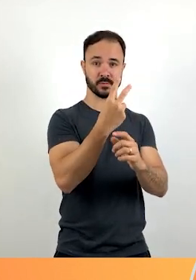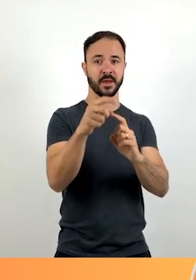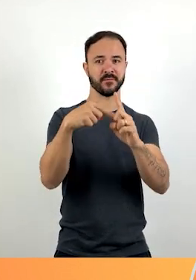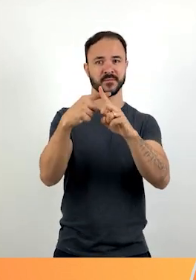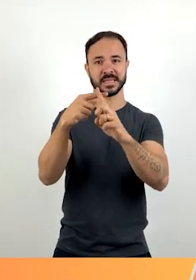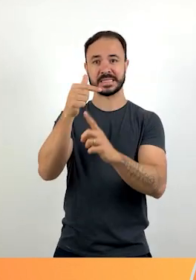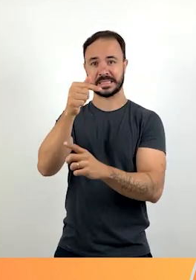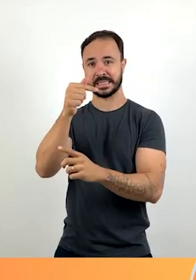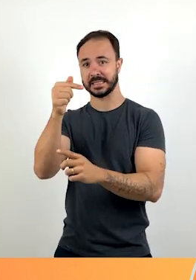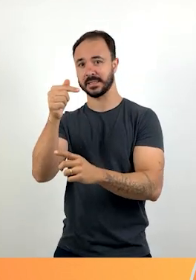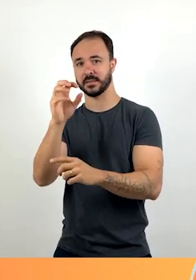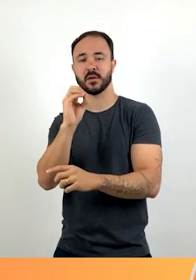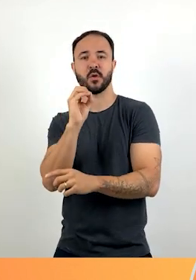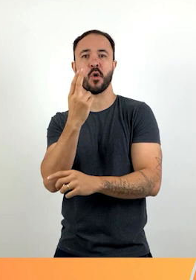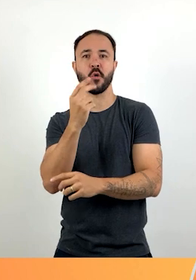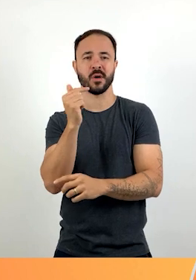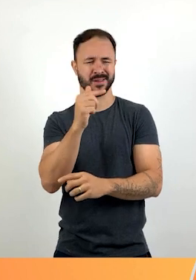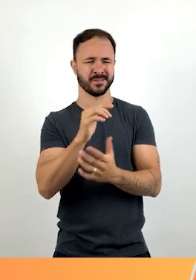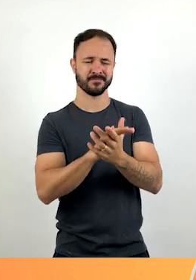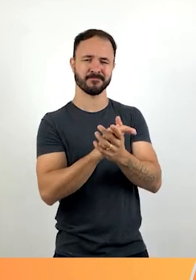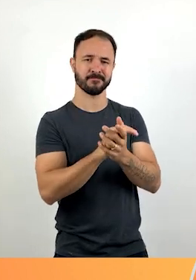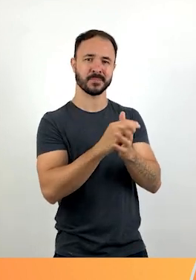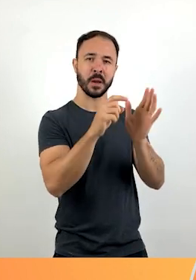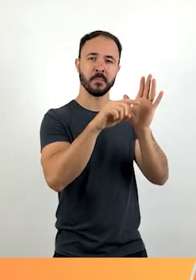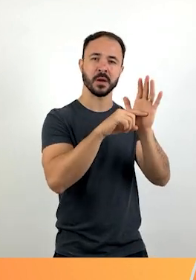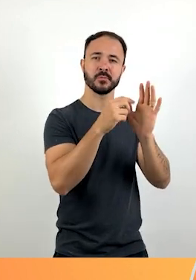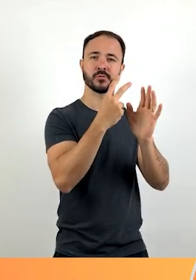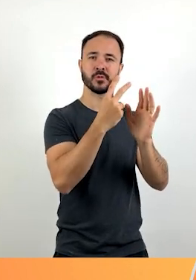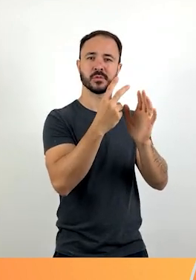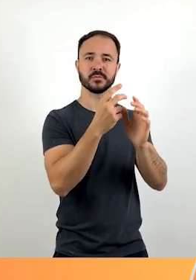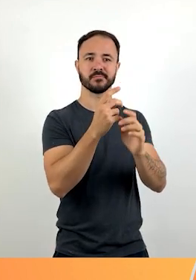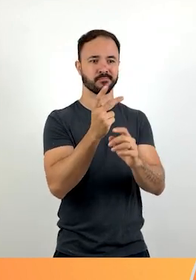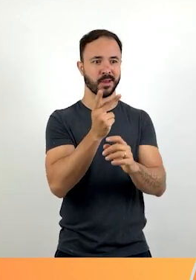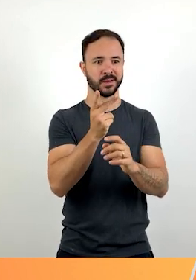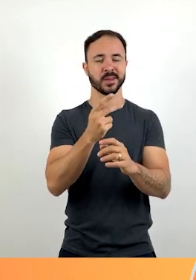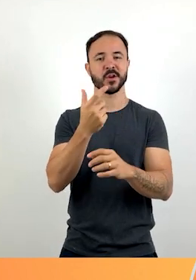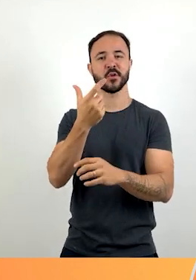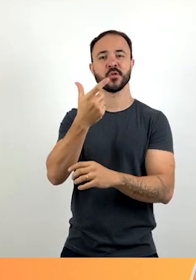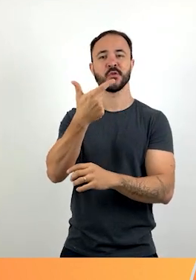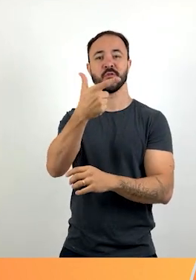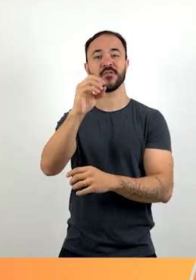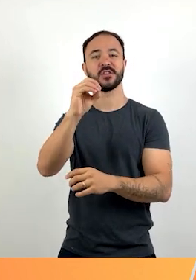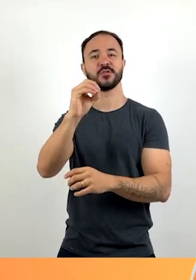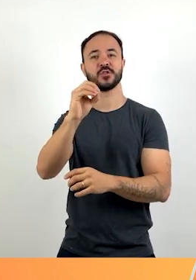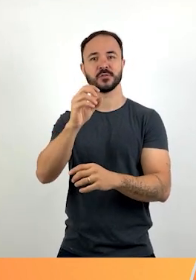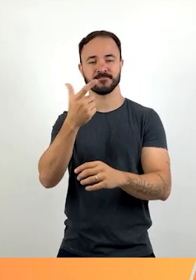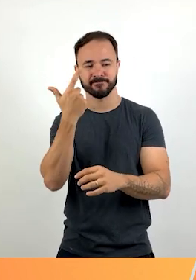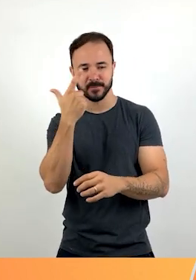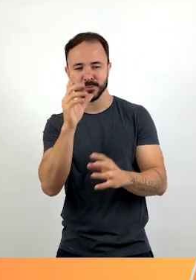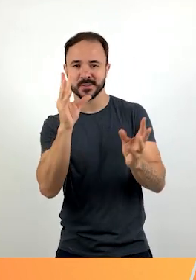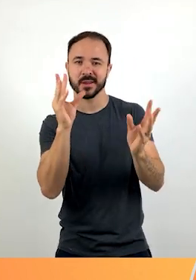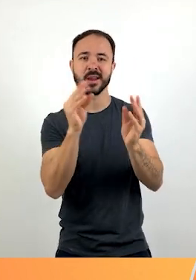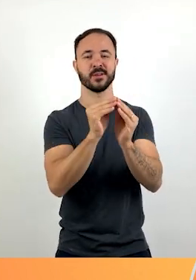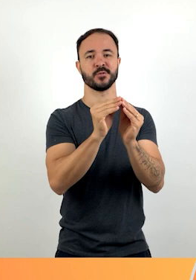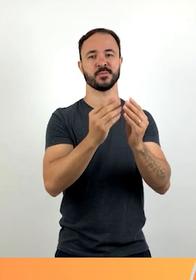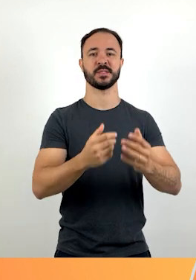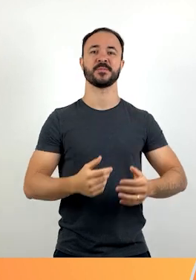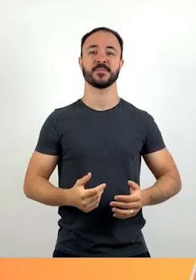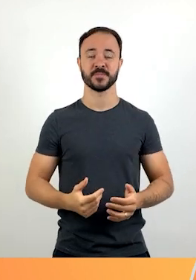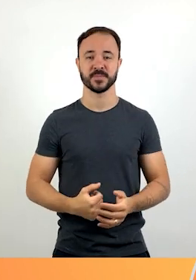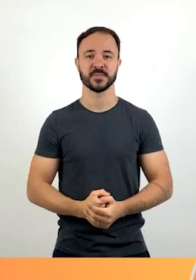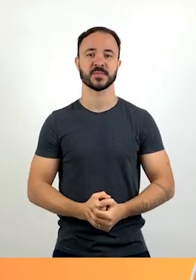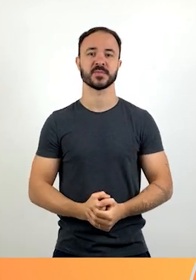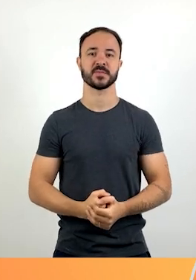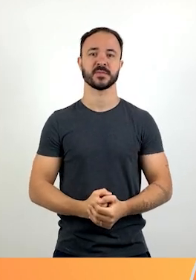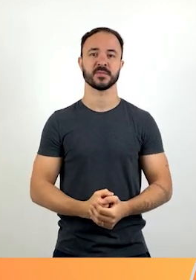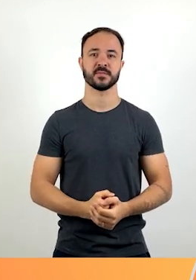logo simplificar esse menos 2 com esse 20, né? Vai dar no mesmo, porque depois que eu multiplicar, eu vou ter que simplificar